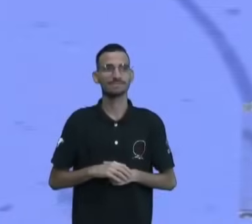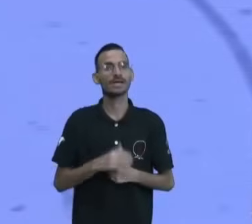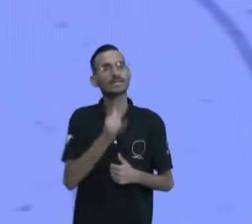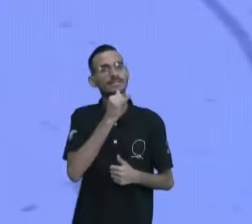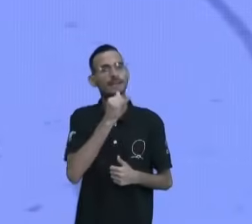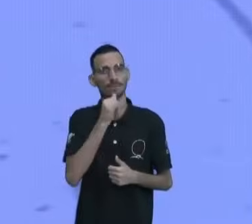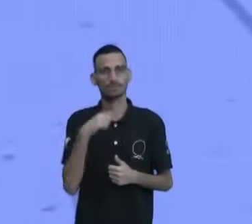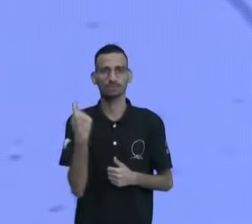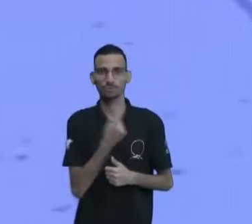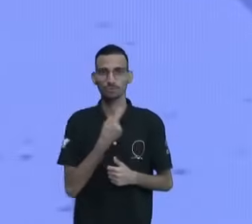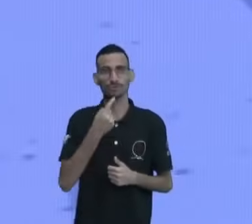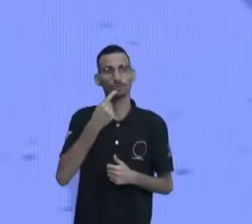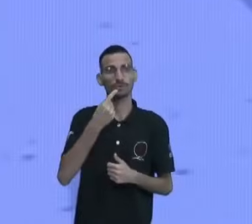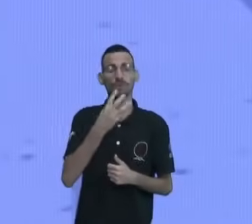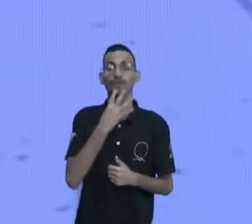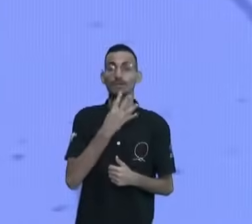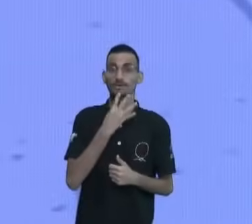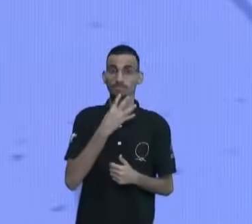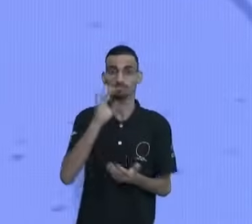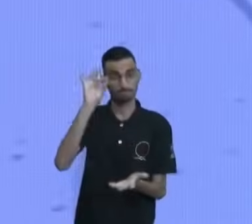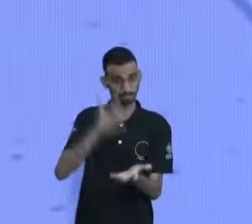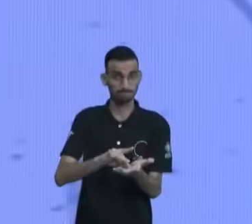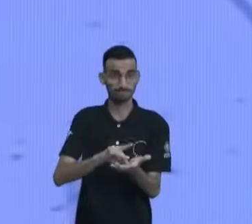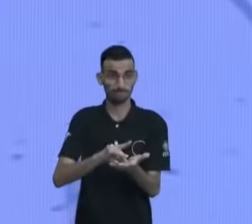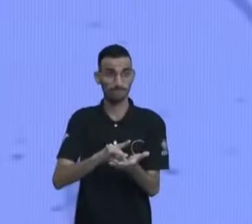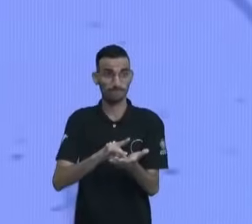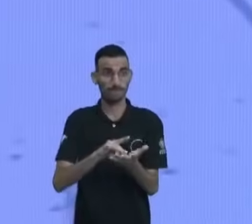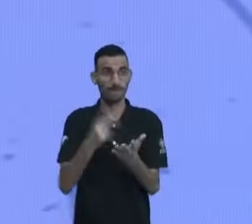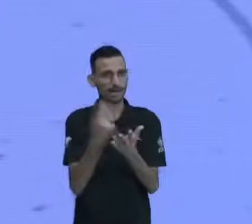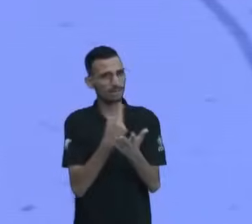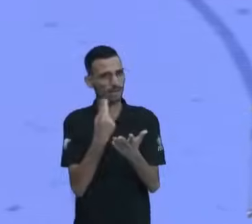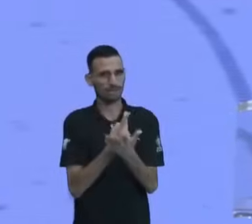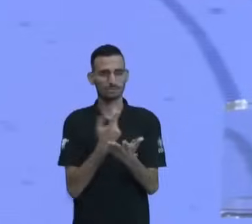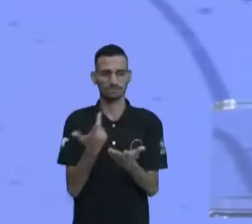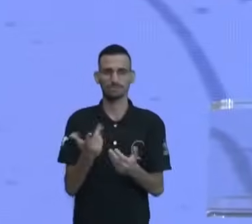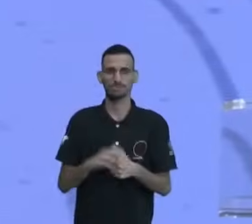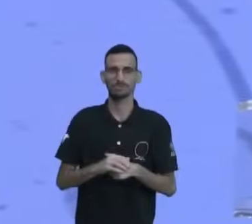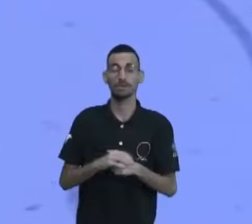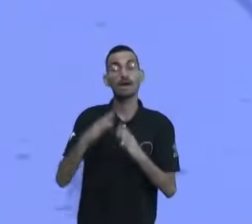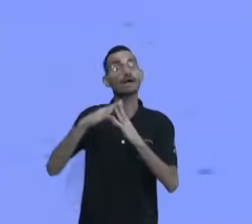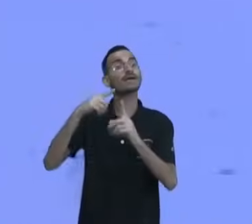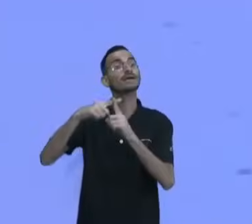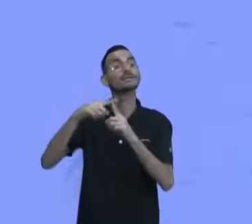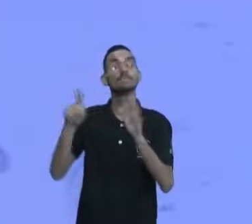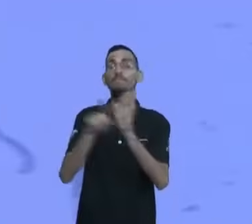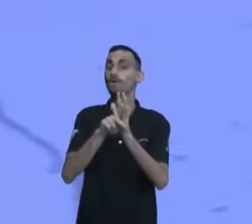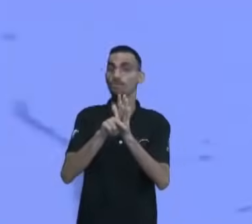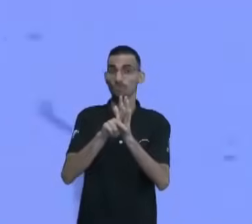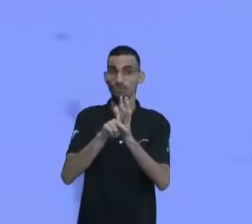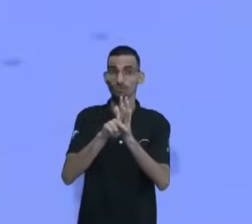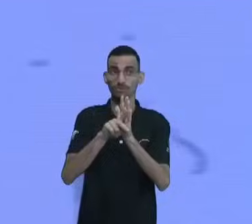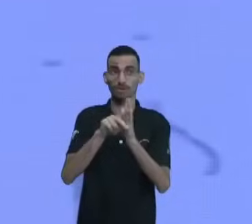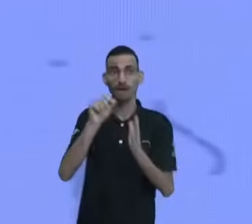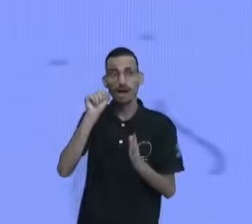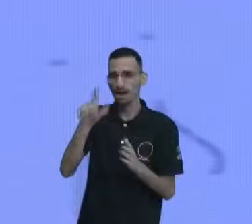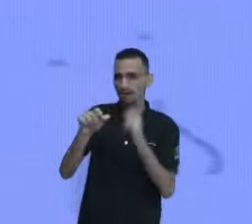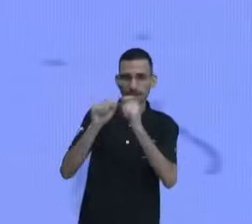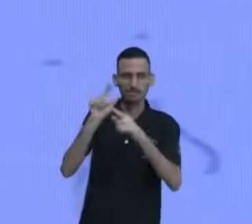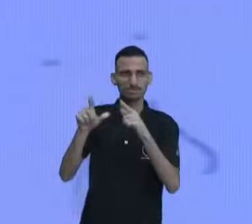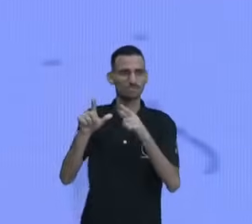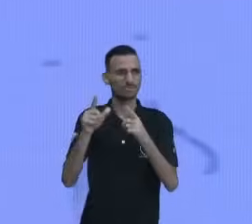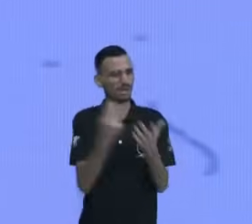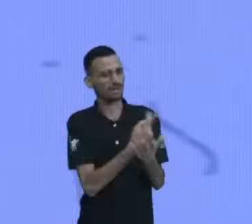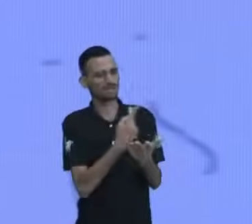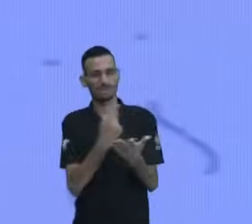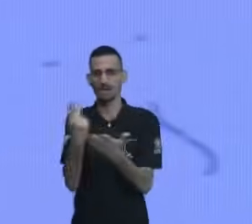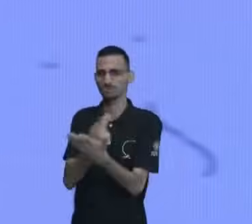errado igreja de Bod igreja de rato igreja sei lá de quê Tá tudo errado tá errado a igreja tá